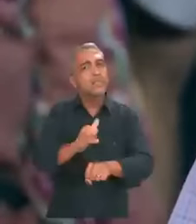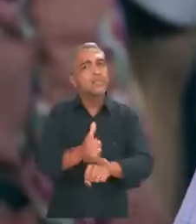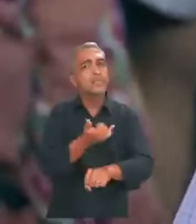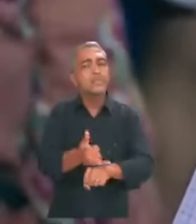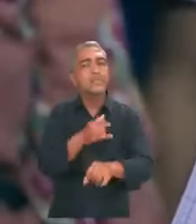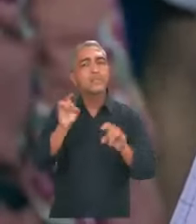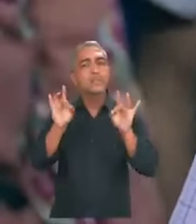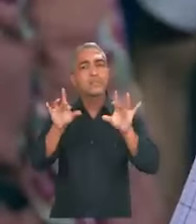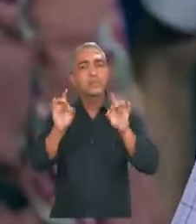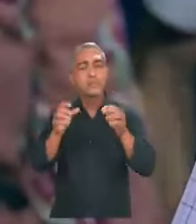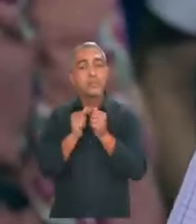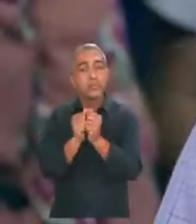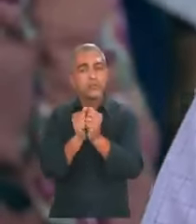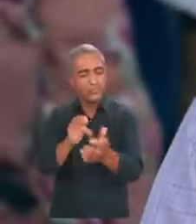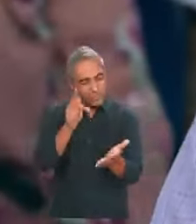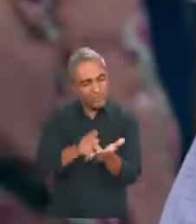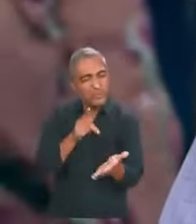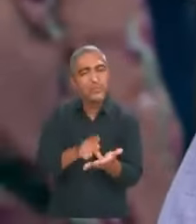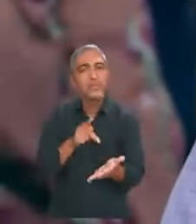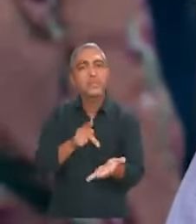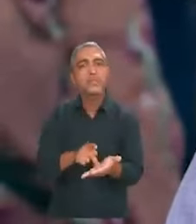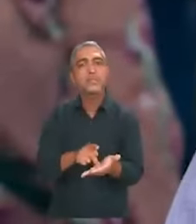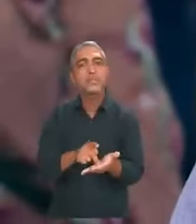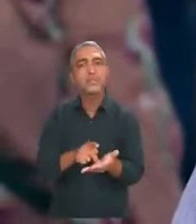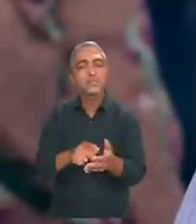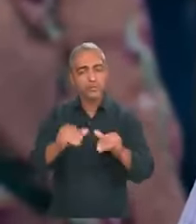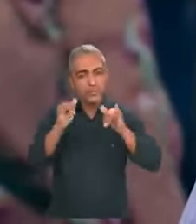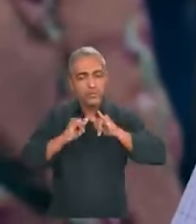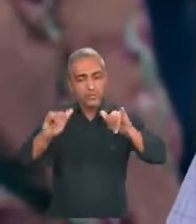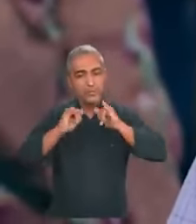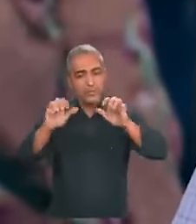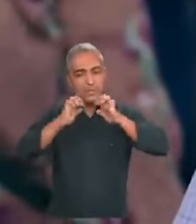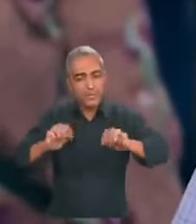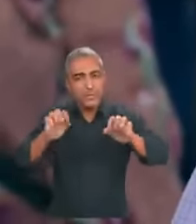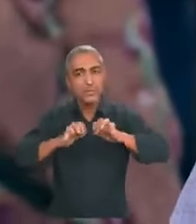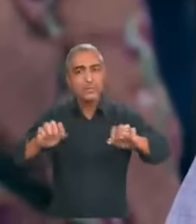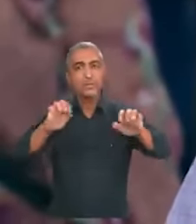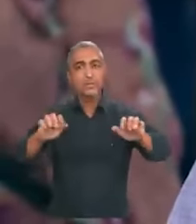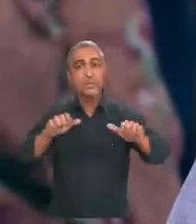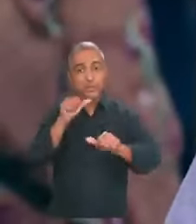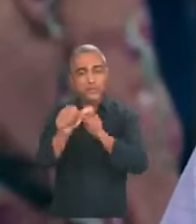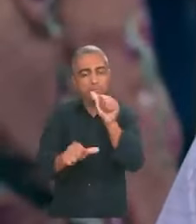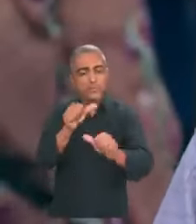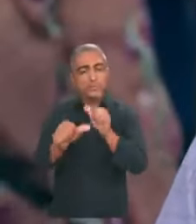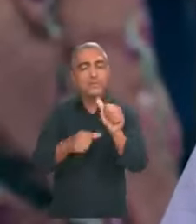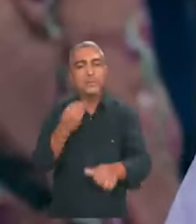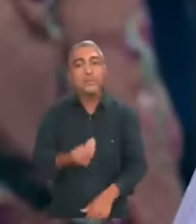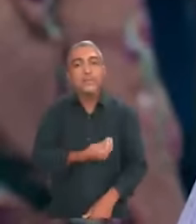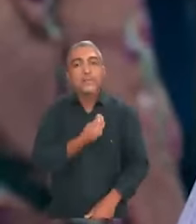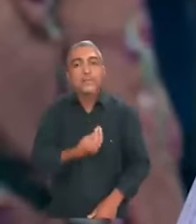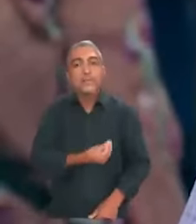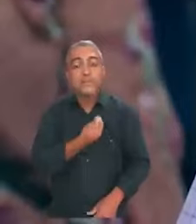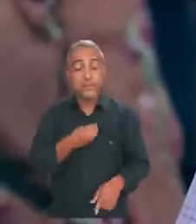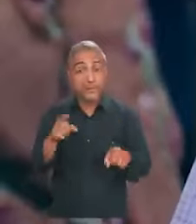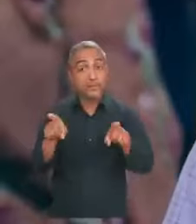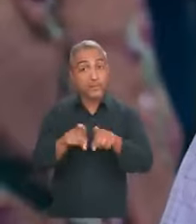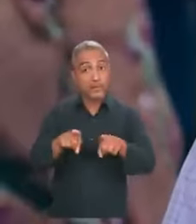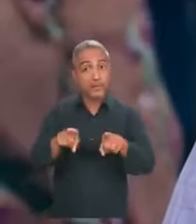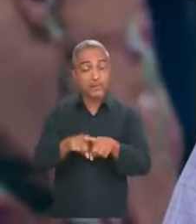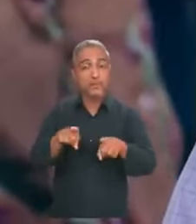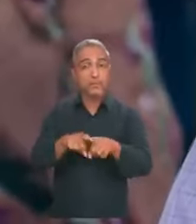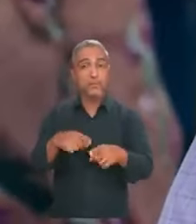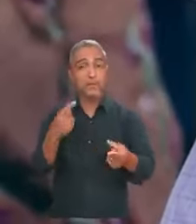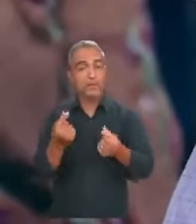ministeriais reais que trazem transformação espiritual Econômica social e ecológica